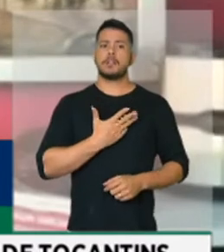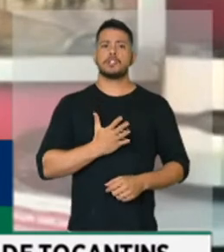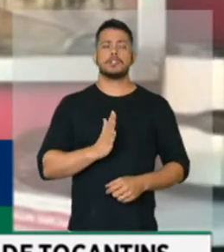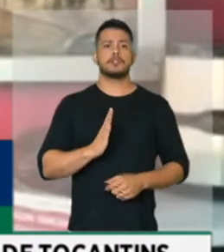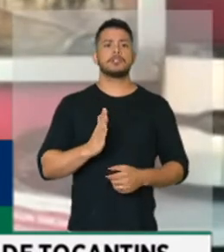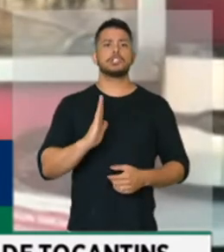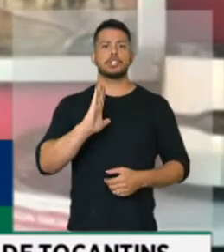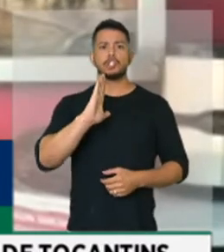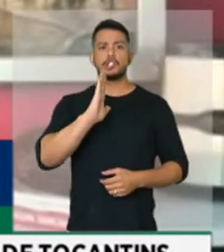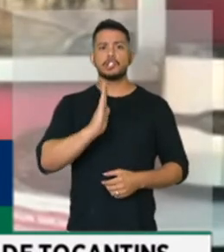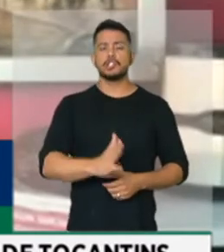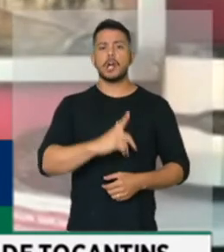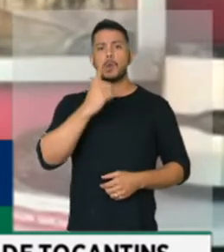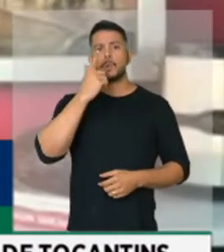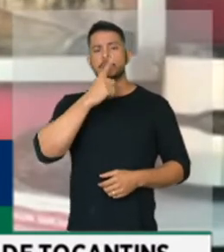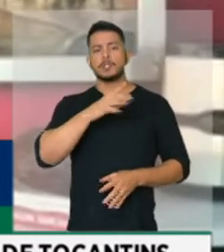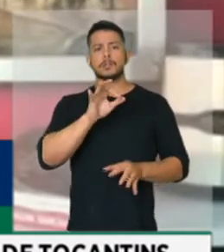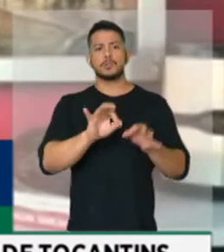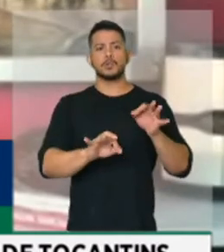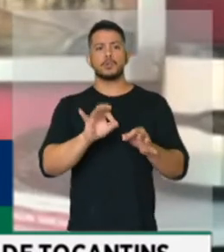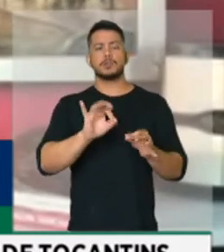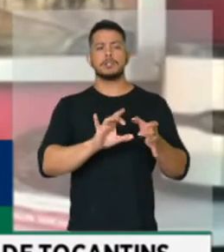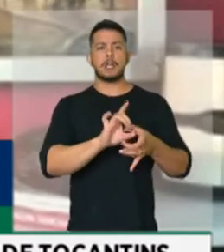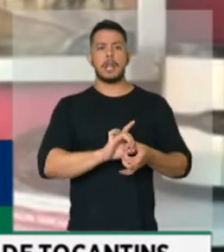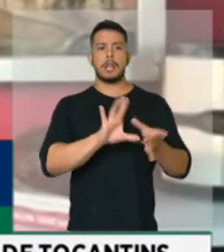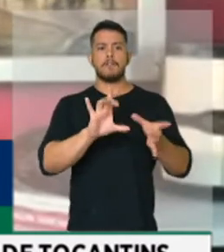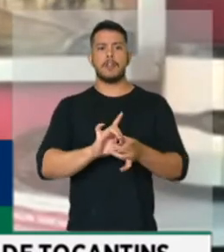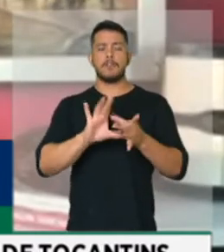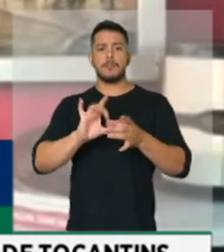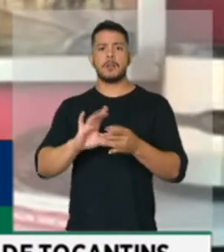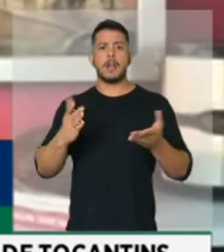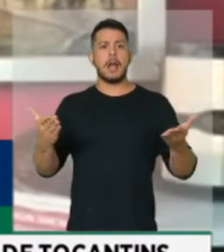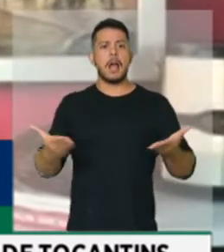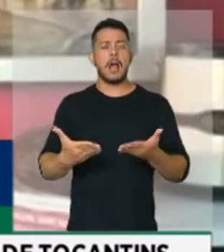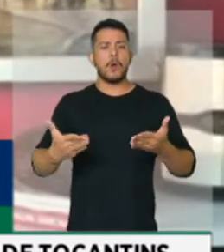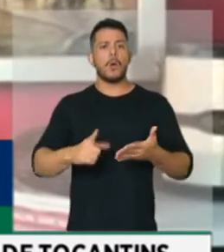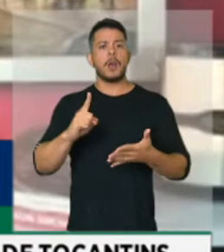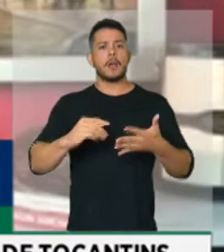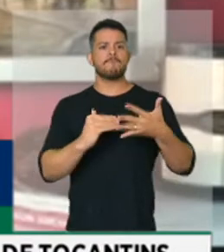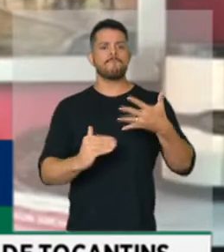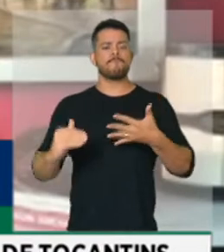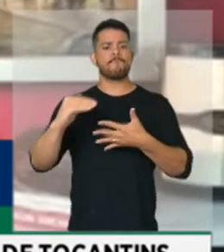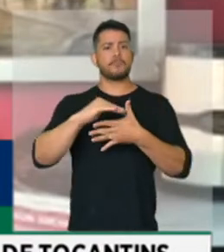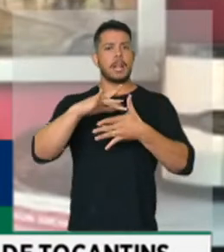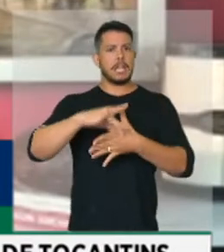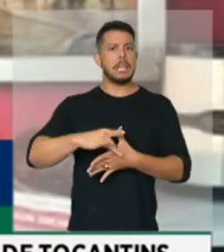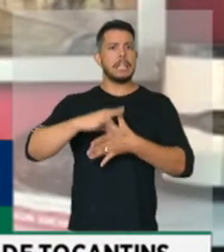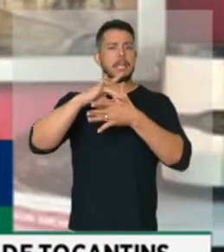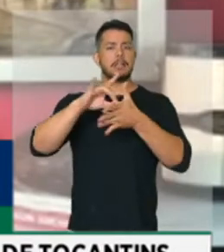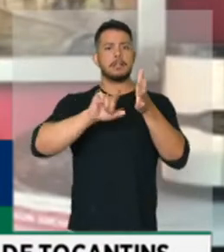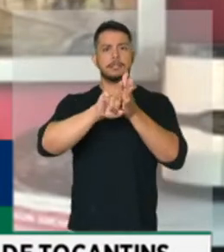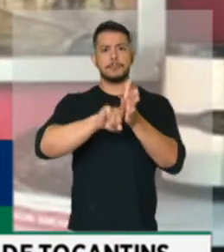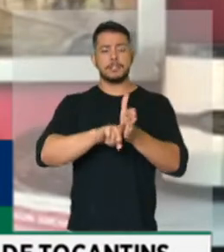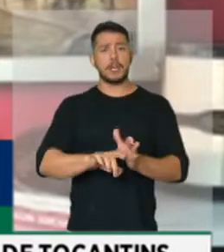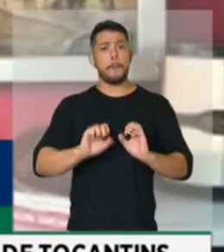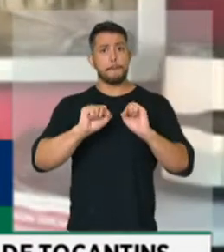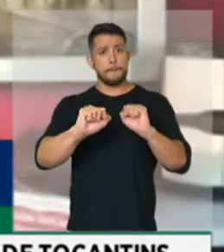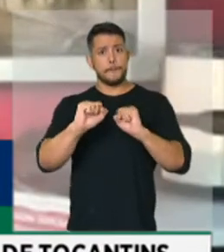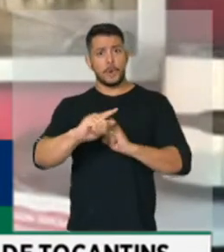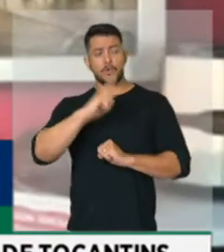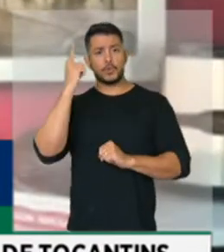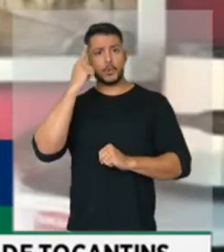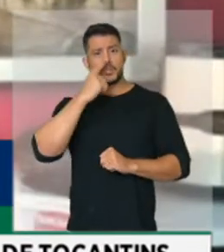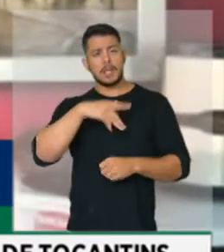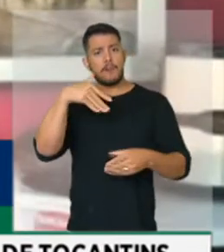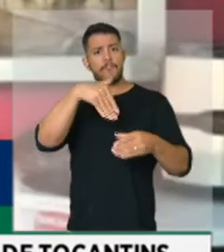os processos, é o líder das pesquisas. Pode ganhar essa eleição no primeiro turno. Porque as pessoas lembram